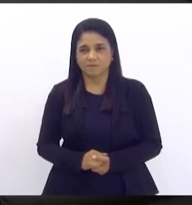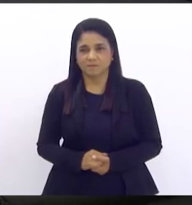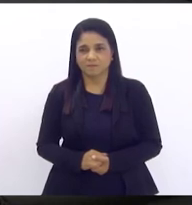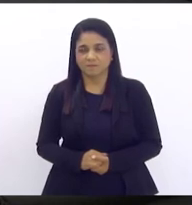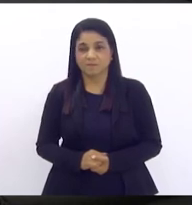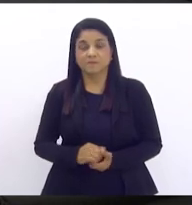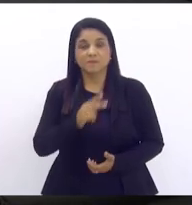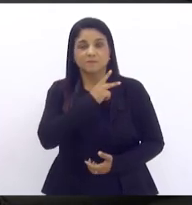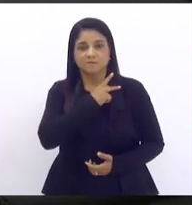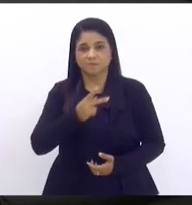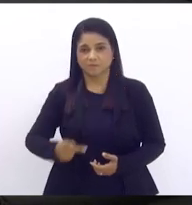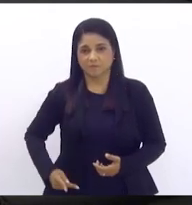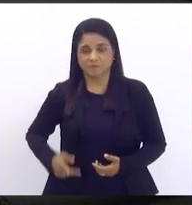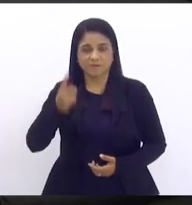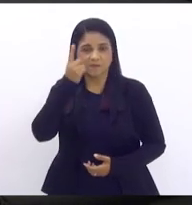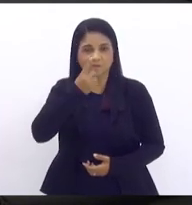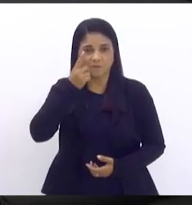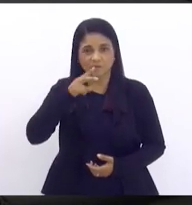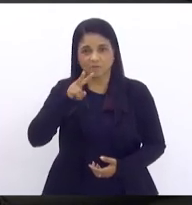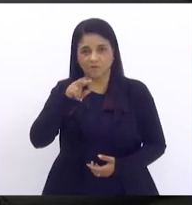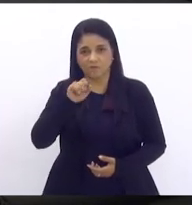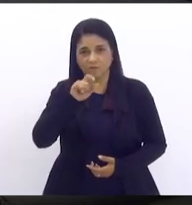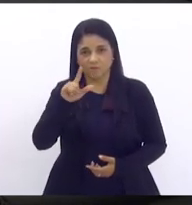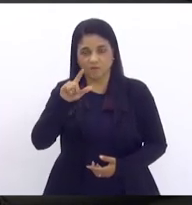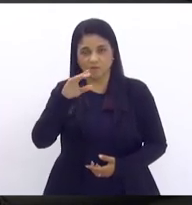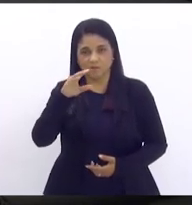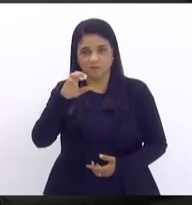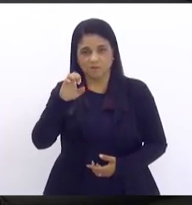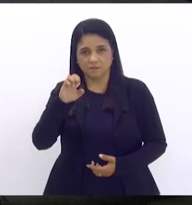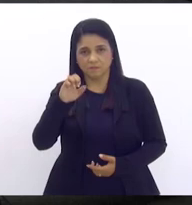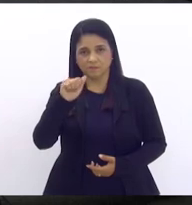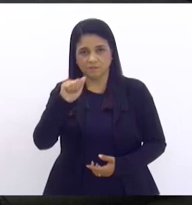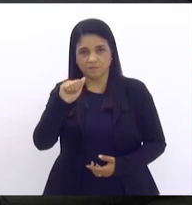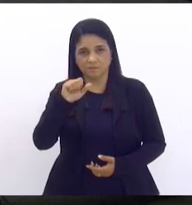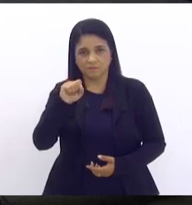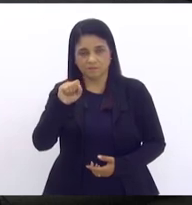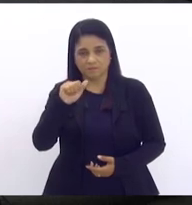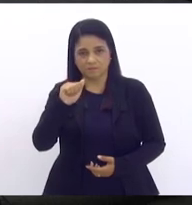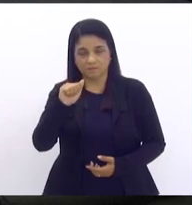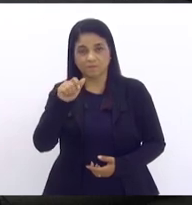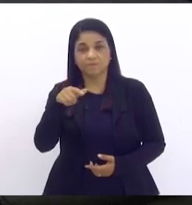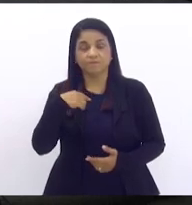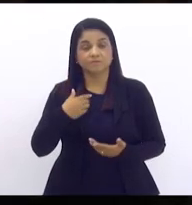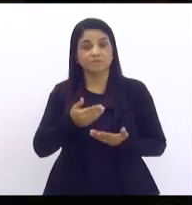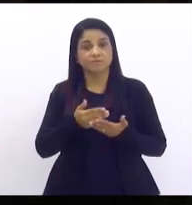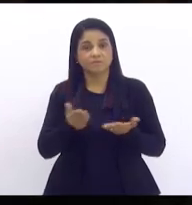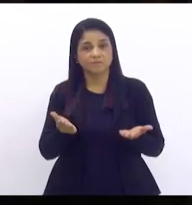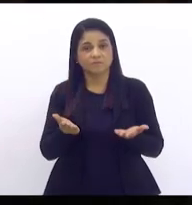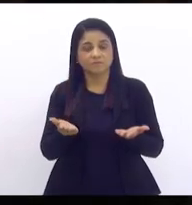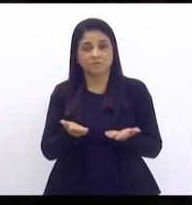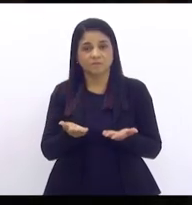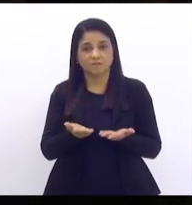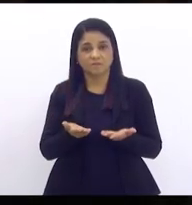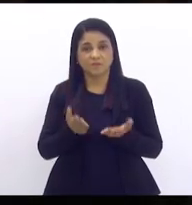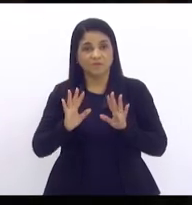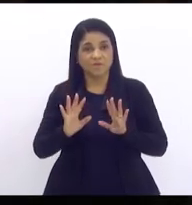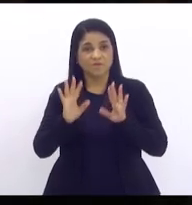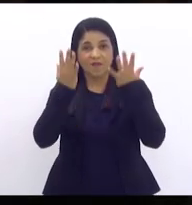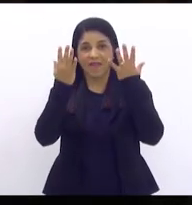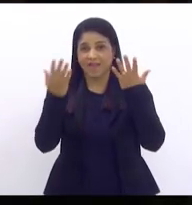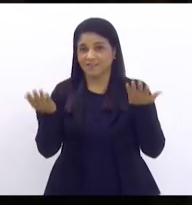Senhor presidente, deputado Valda Ceasa, o nosso expediente inicial hoje está em